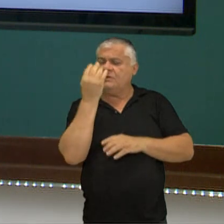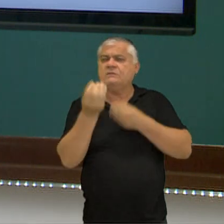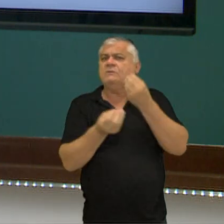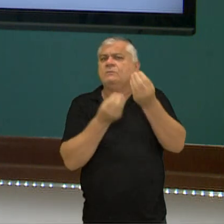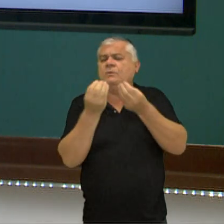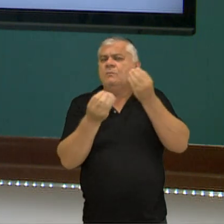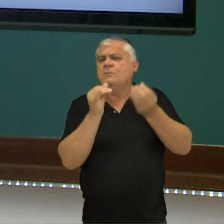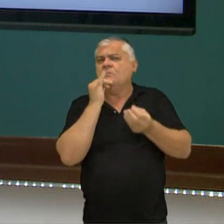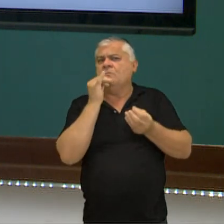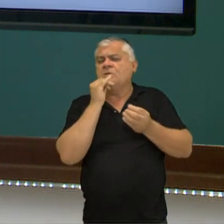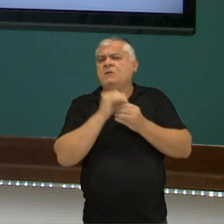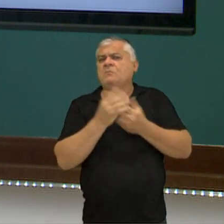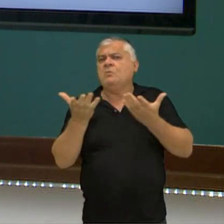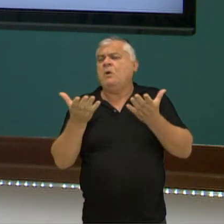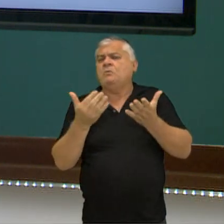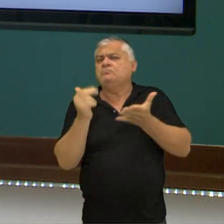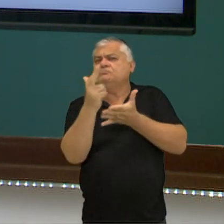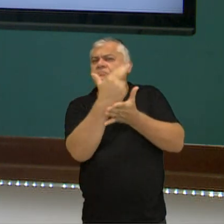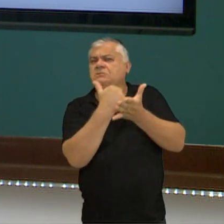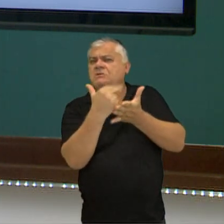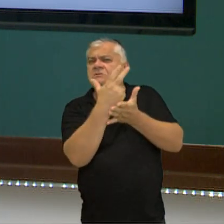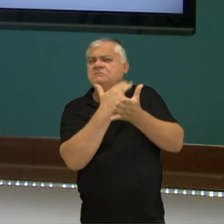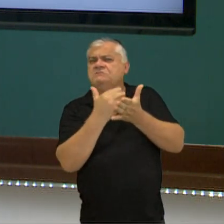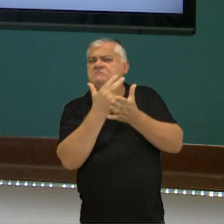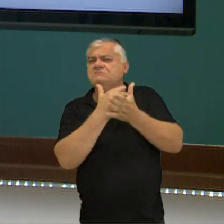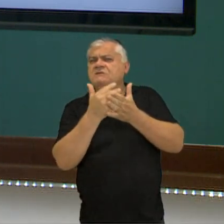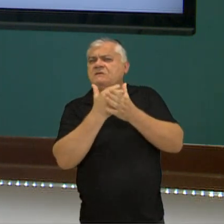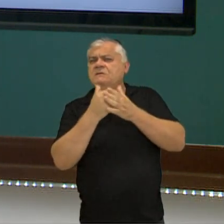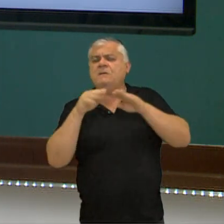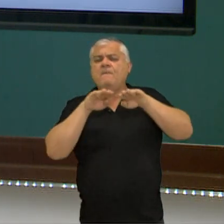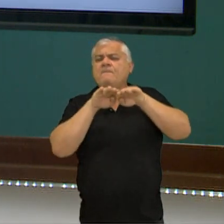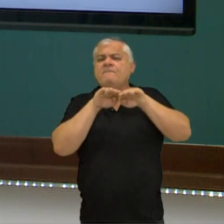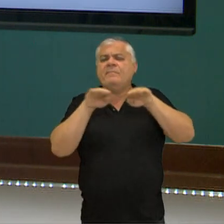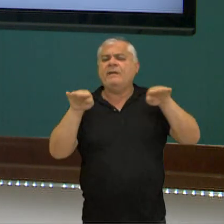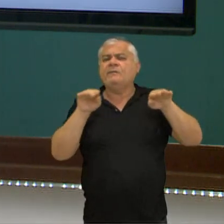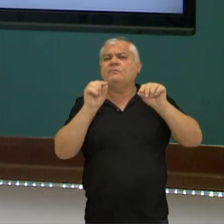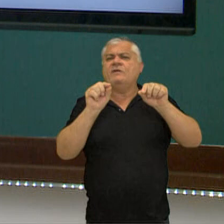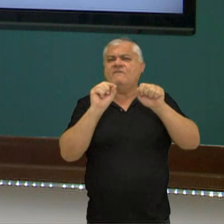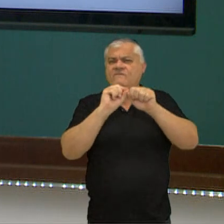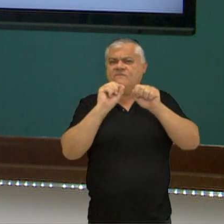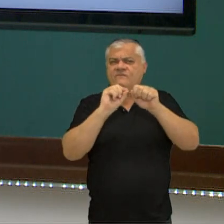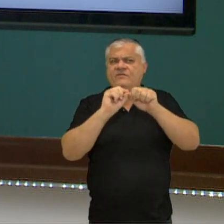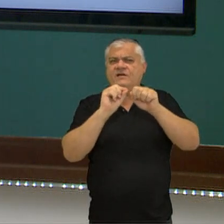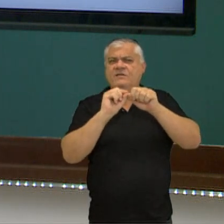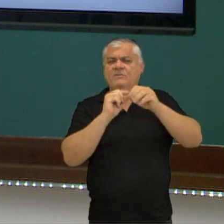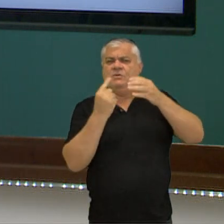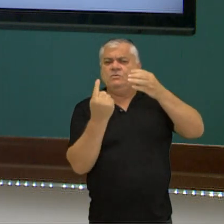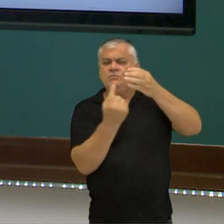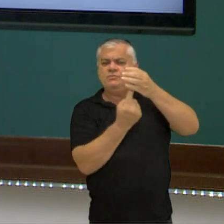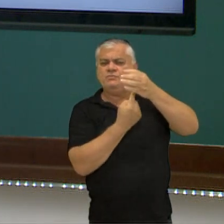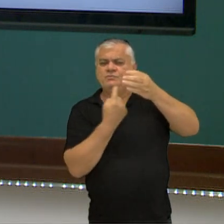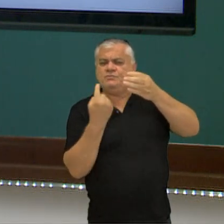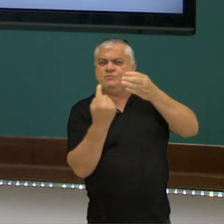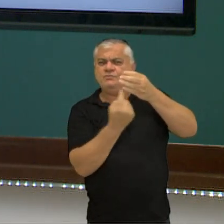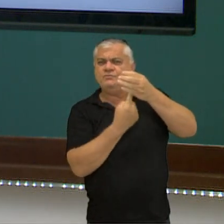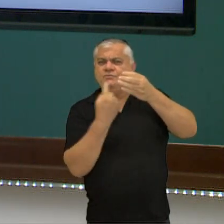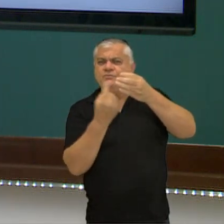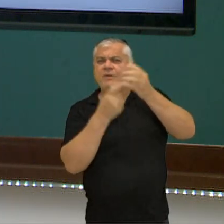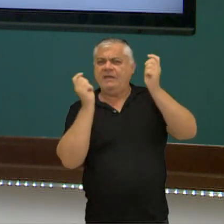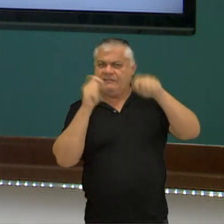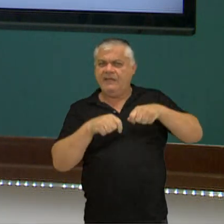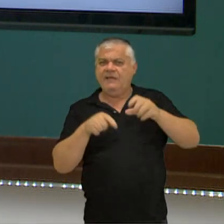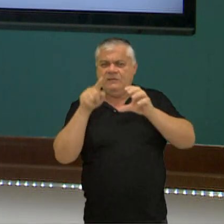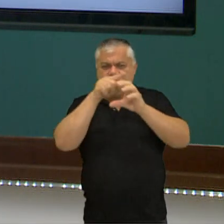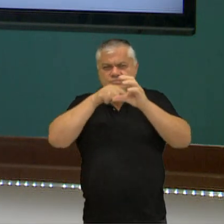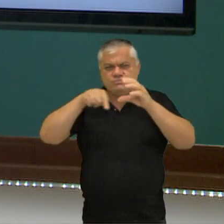seria a figura plana, né? A figura plana que, fazendo o giro por um eixo, vai formar a